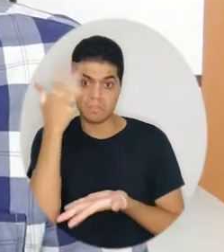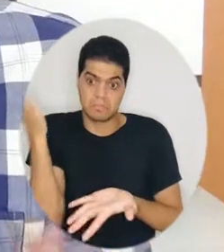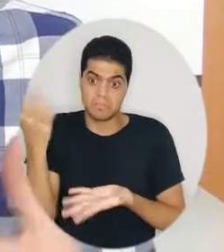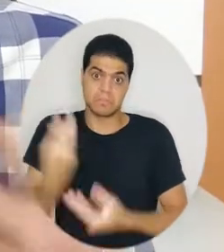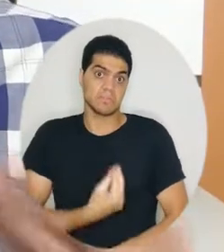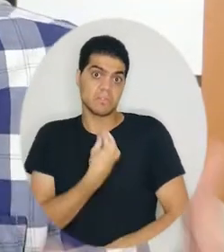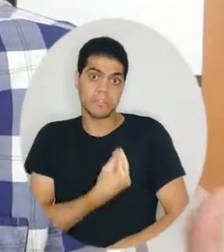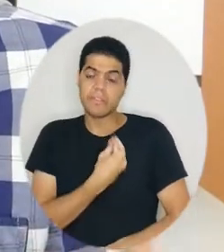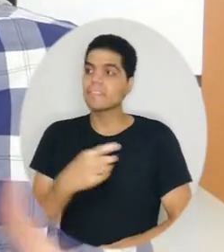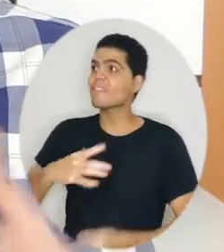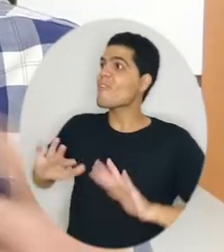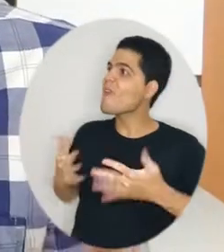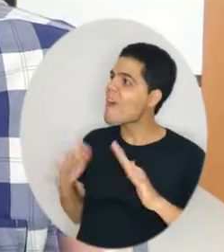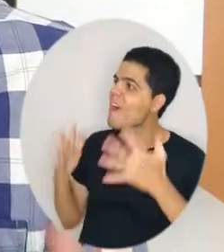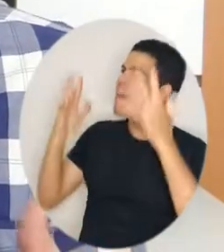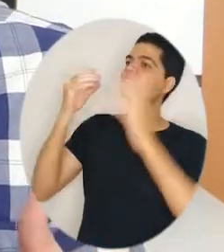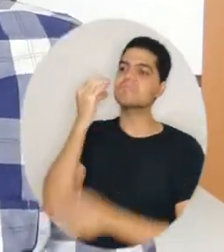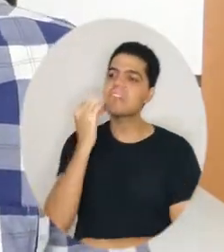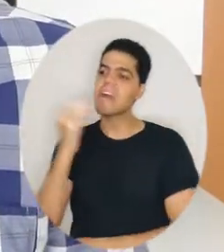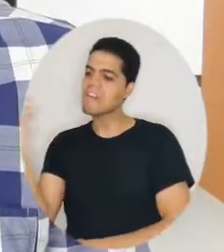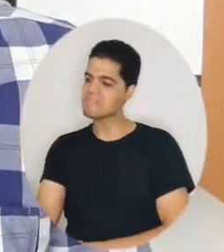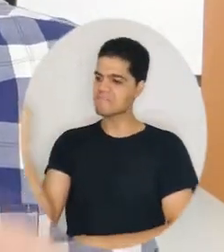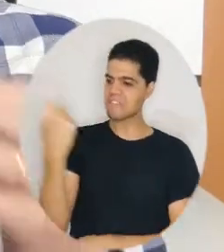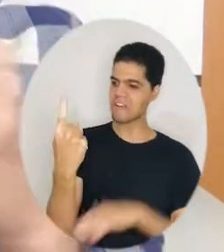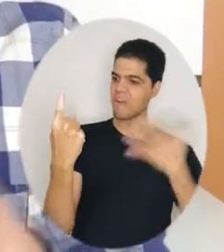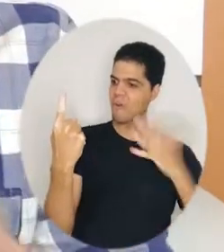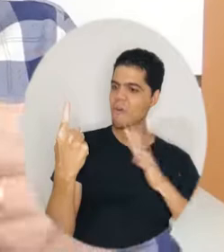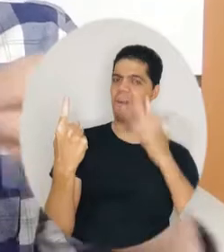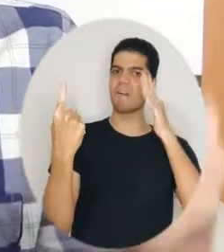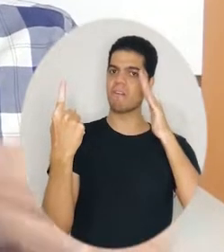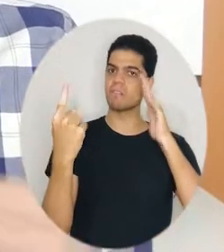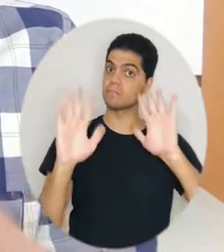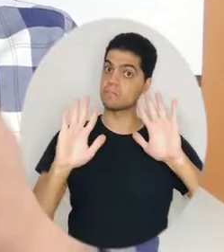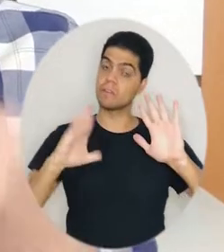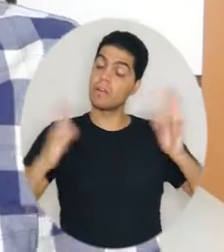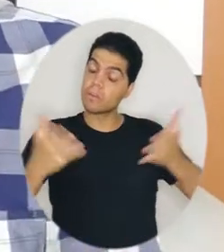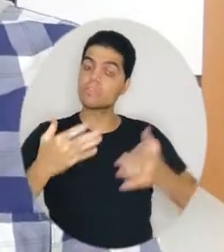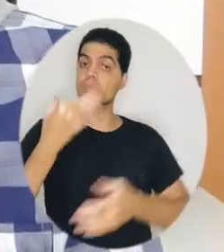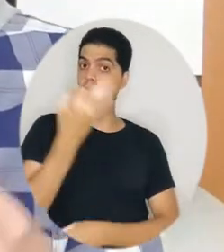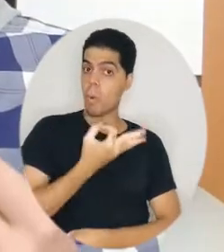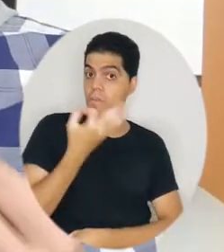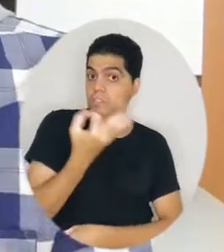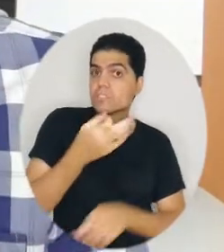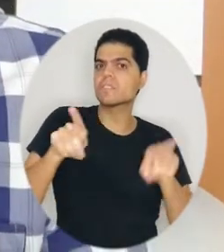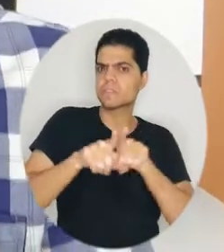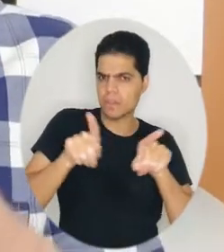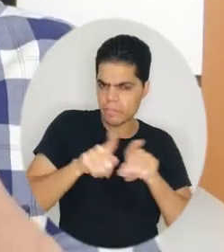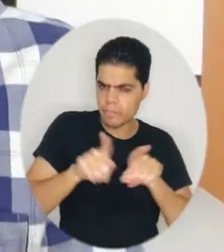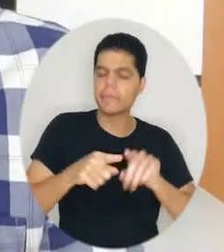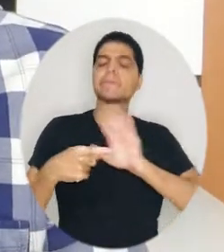comemoraram a vinda do Dom Pedro e aclamação dele e curiosamente essa mesma narrativa foi usada